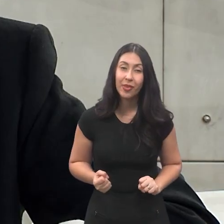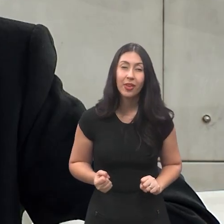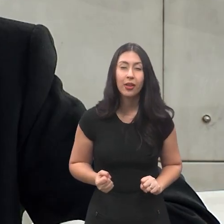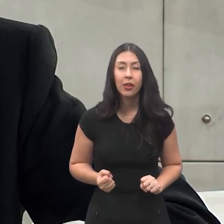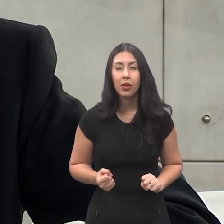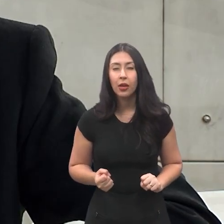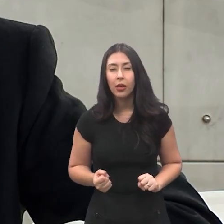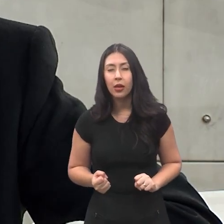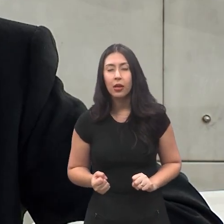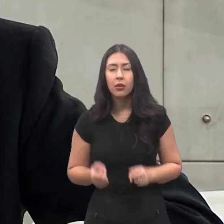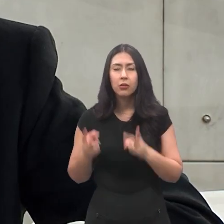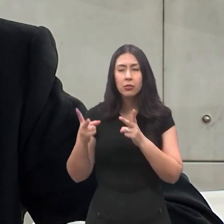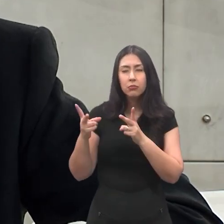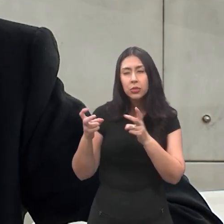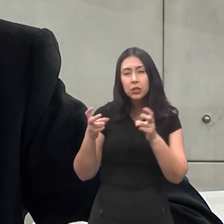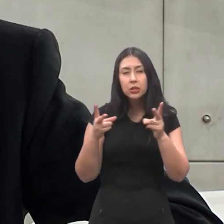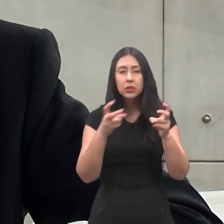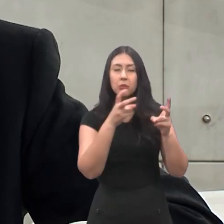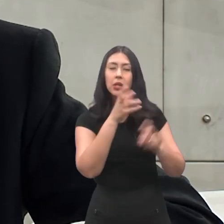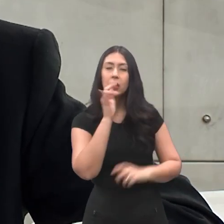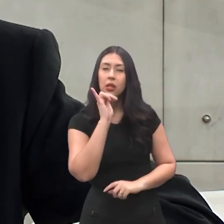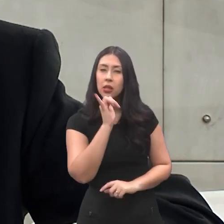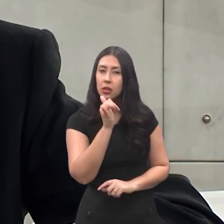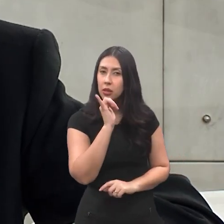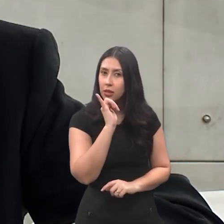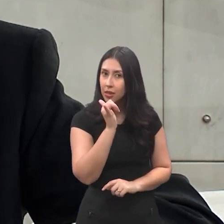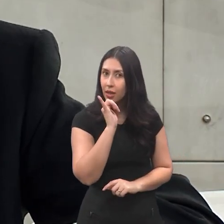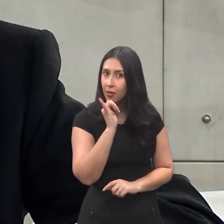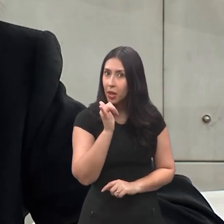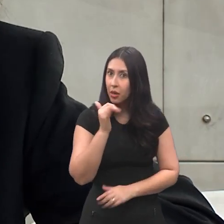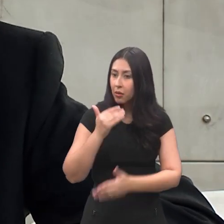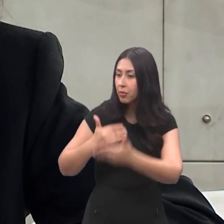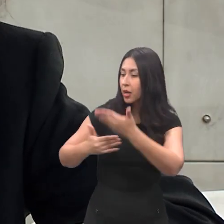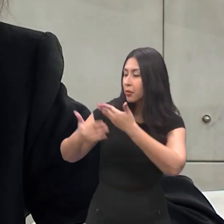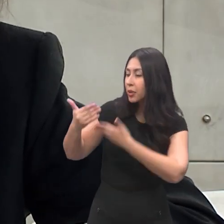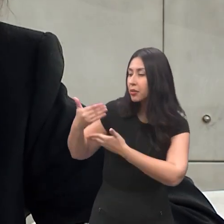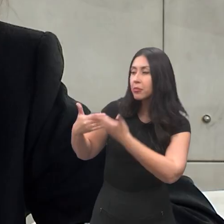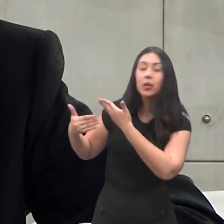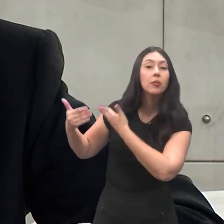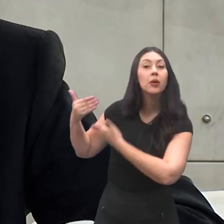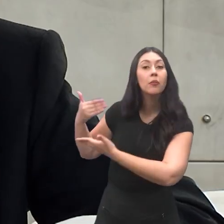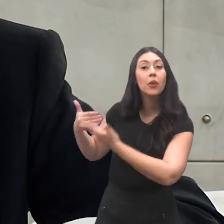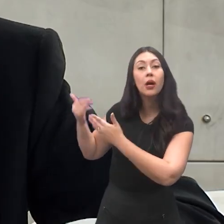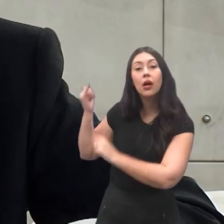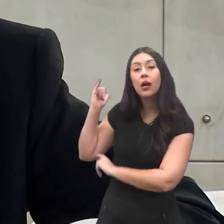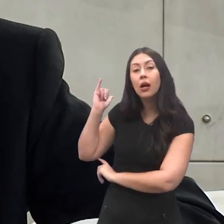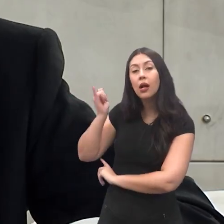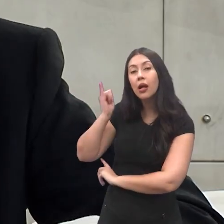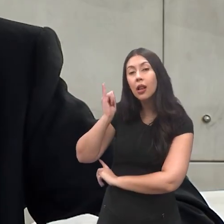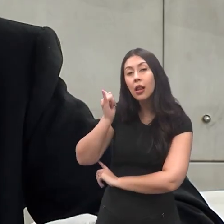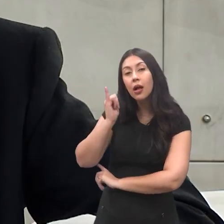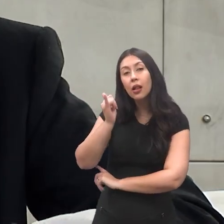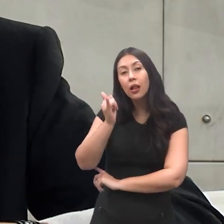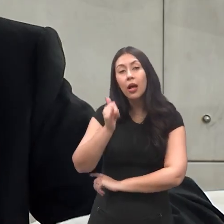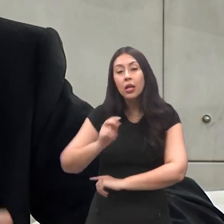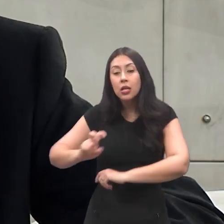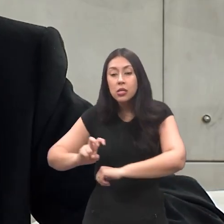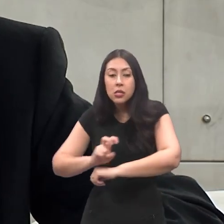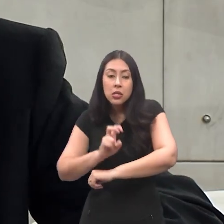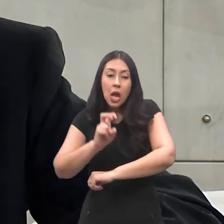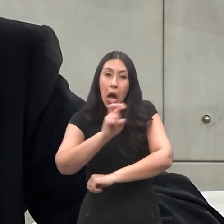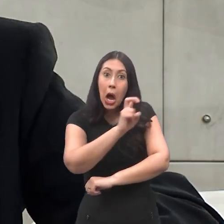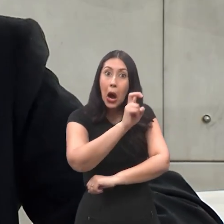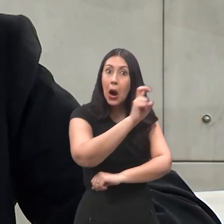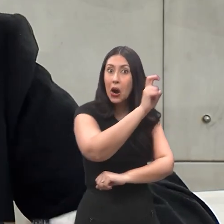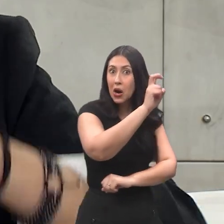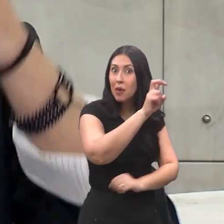Você olhando para as narrativas de origem desses povos, as lendas mesmo que eu citei, da cobra grande